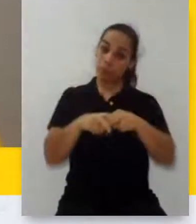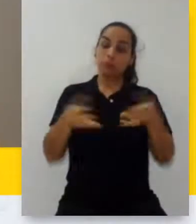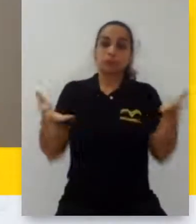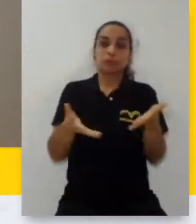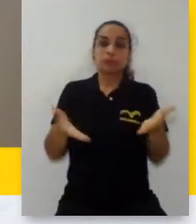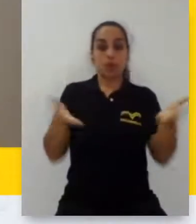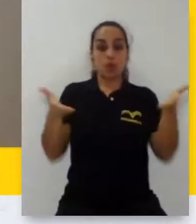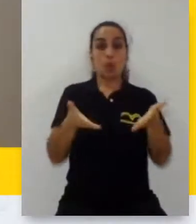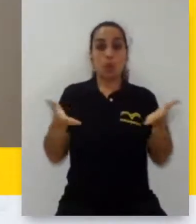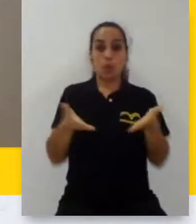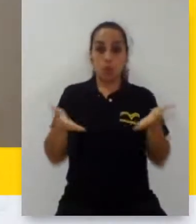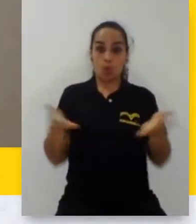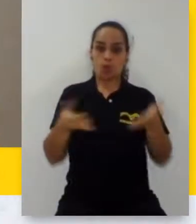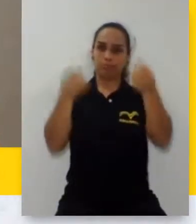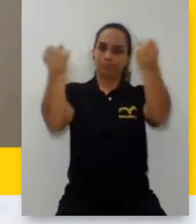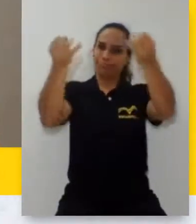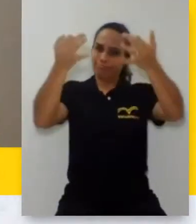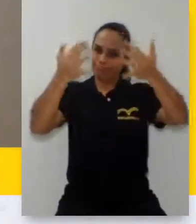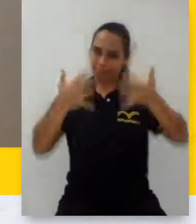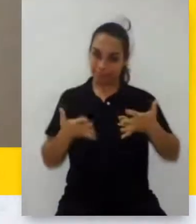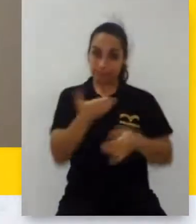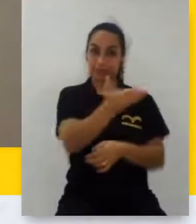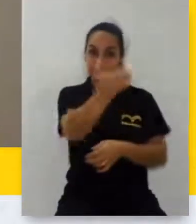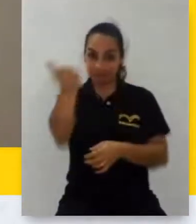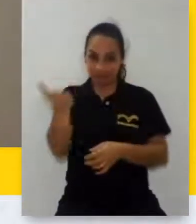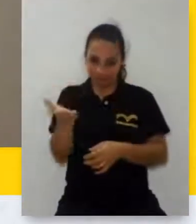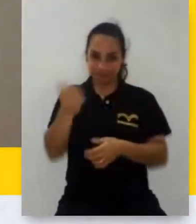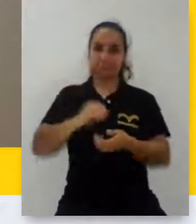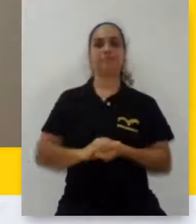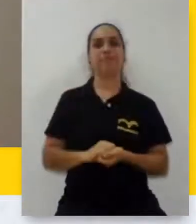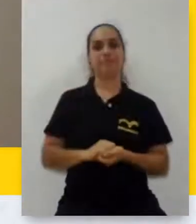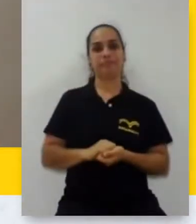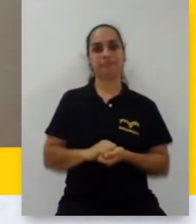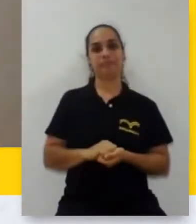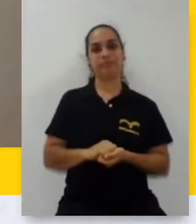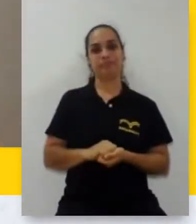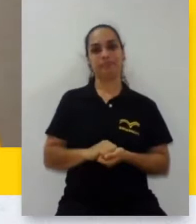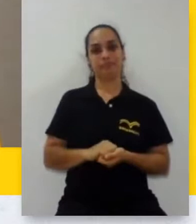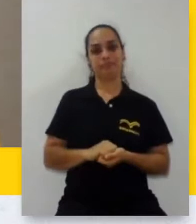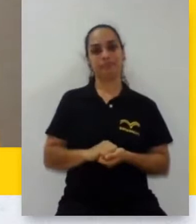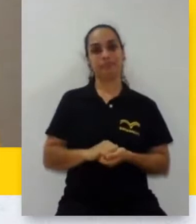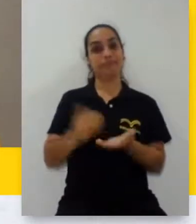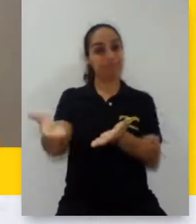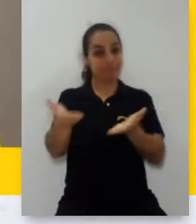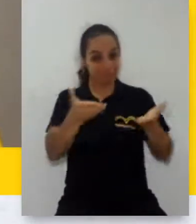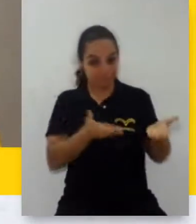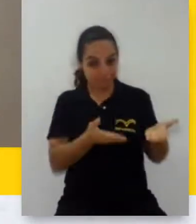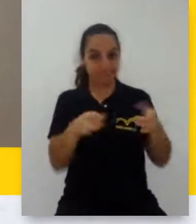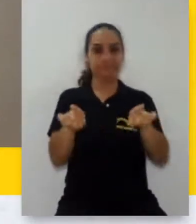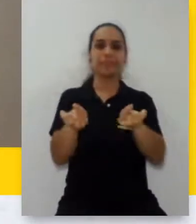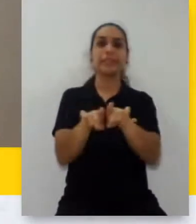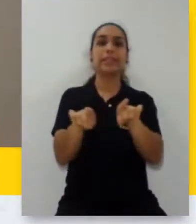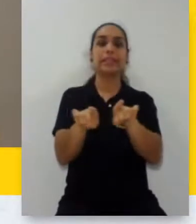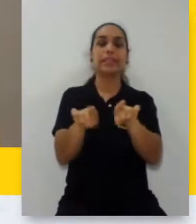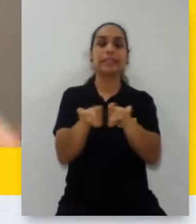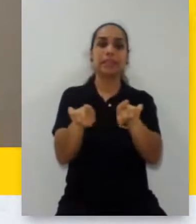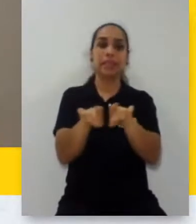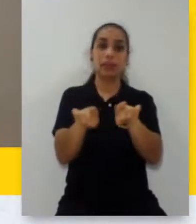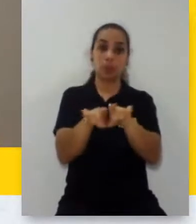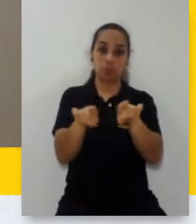estarão participando nesta noite. Quero convidar a todos também para que ao longo desta